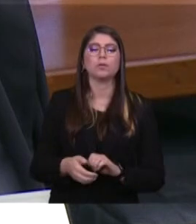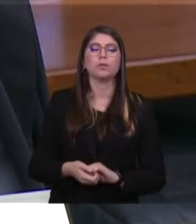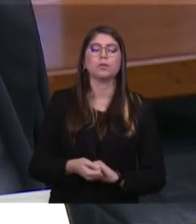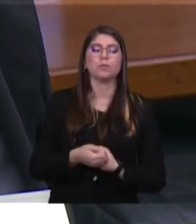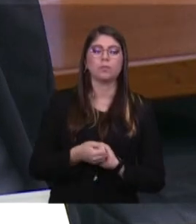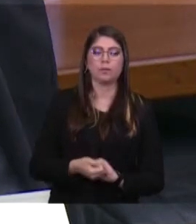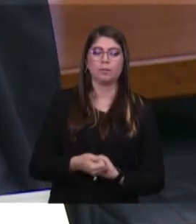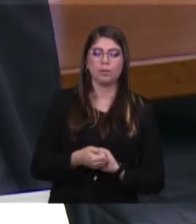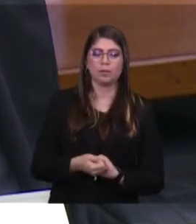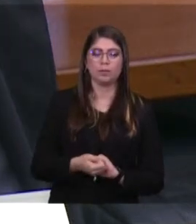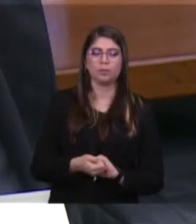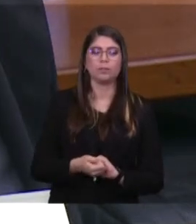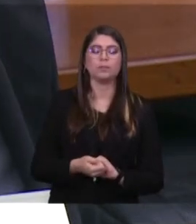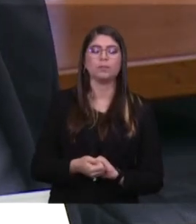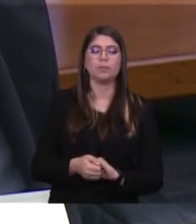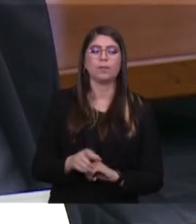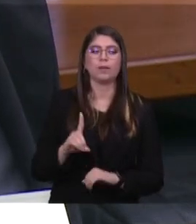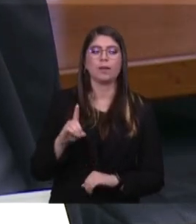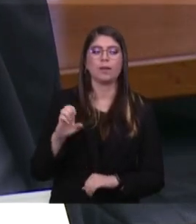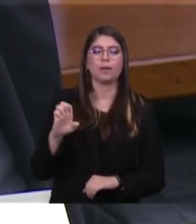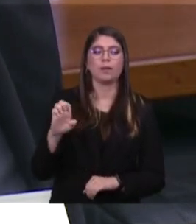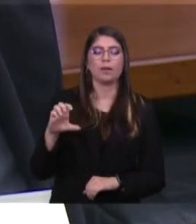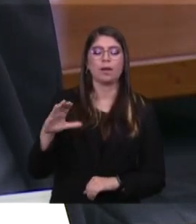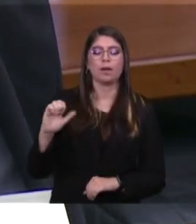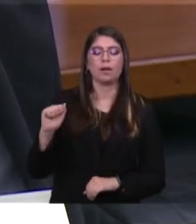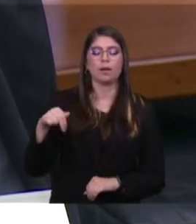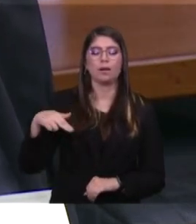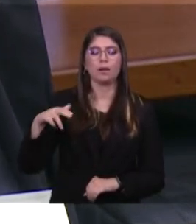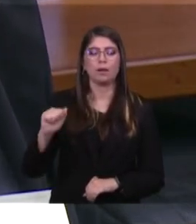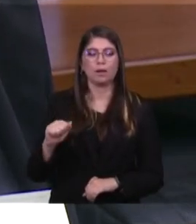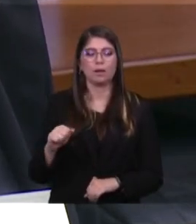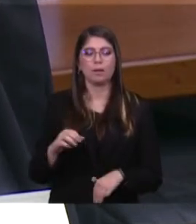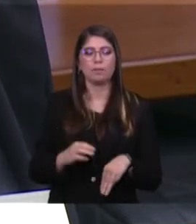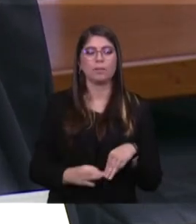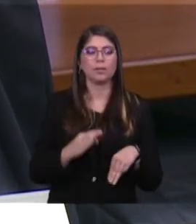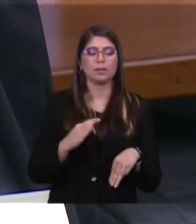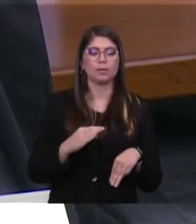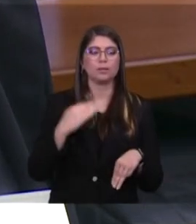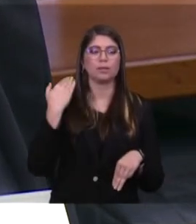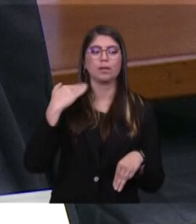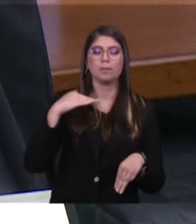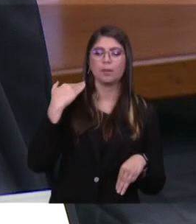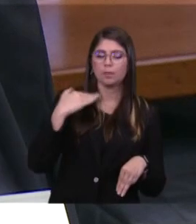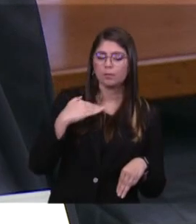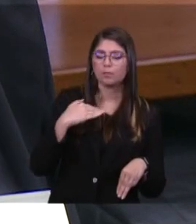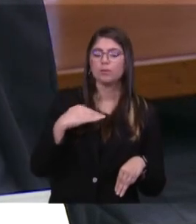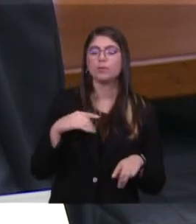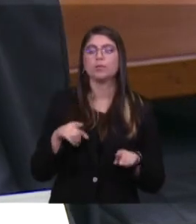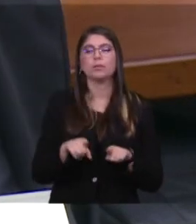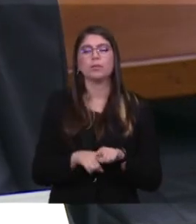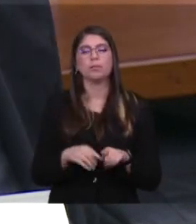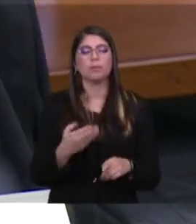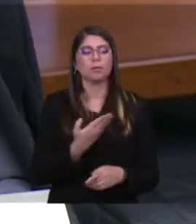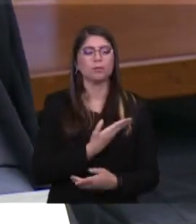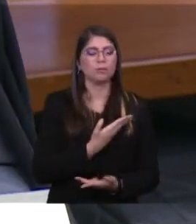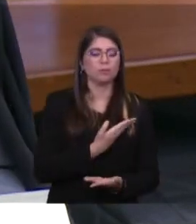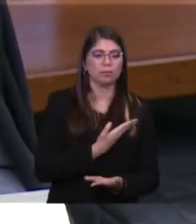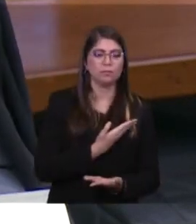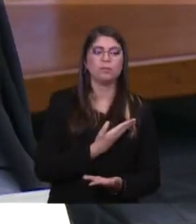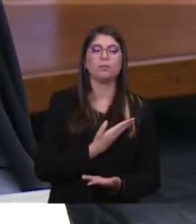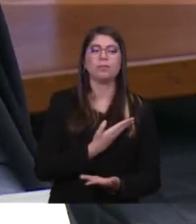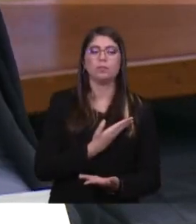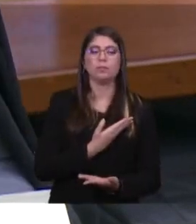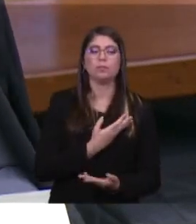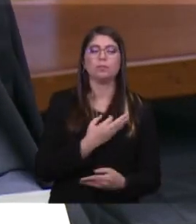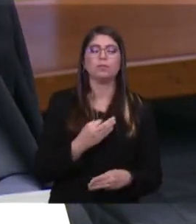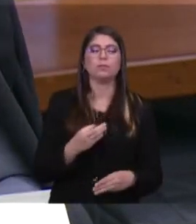nossa decana. No centro da imagem, homem ministra branco, careca. Ministra Carmen Lúcia. Cumprimento os eminentes colegas. Cinza, camisa azul.